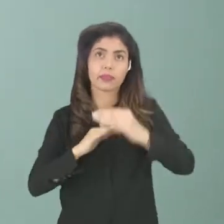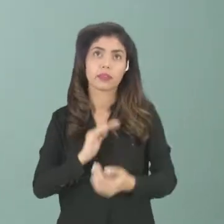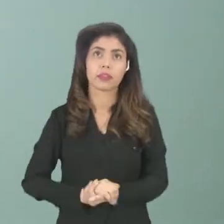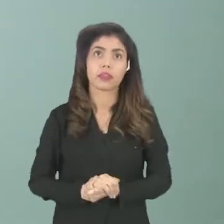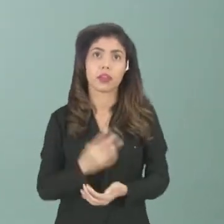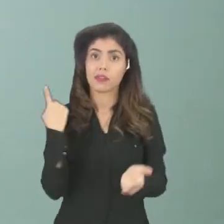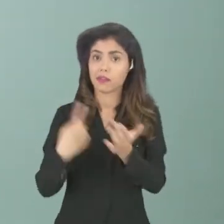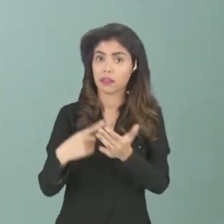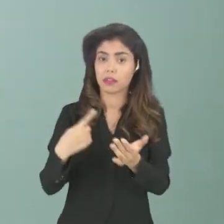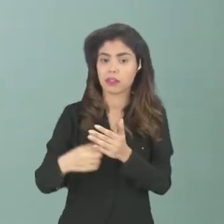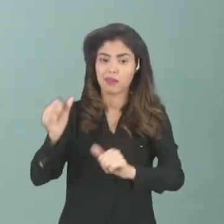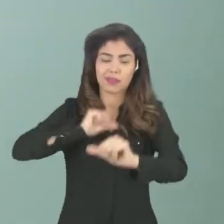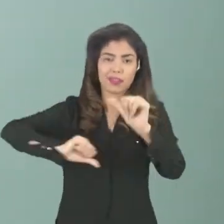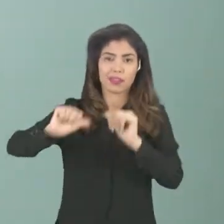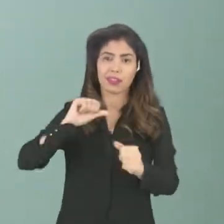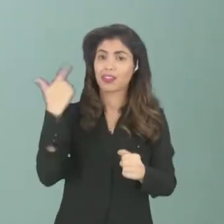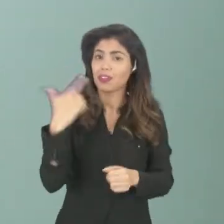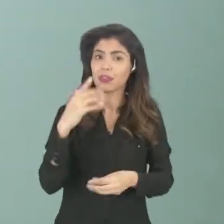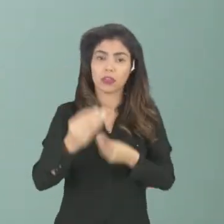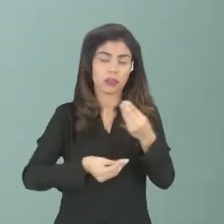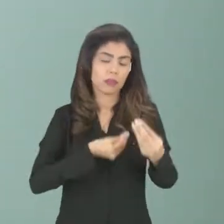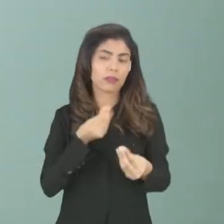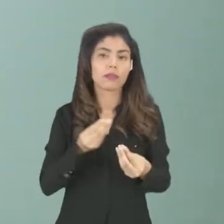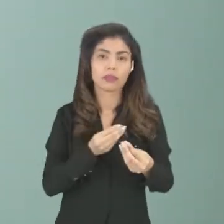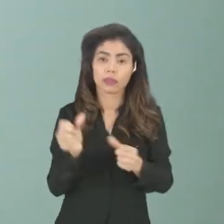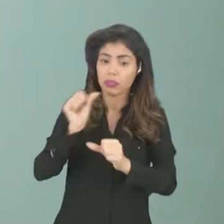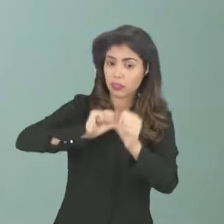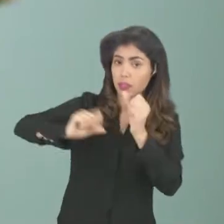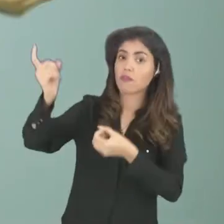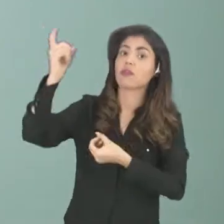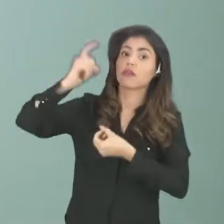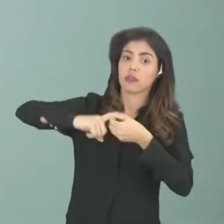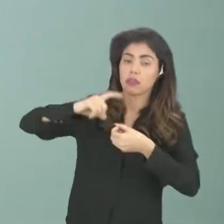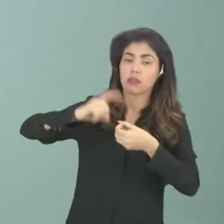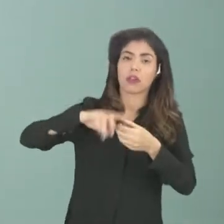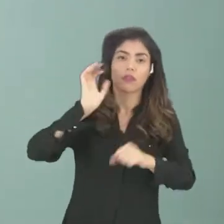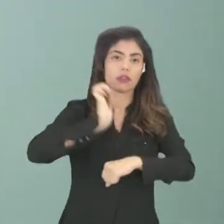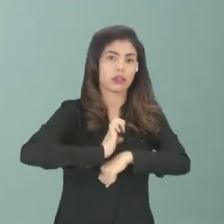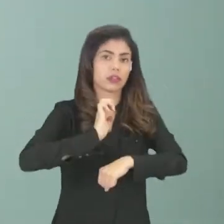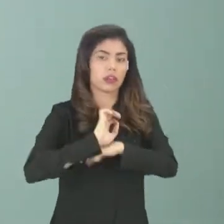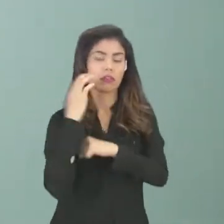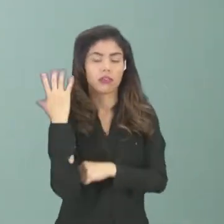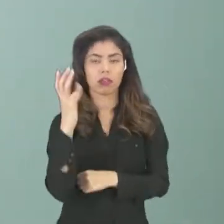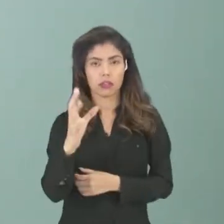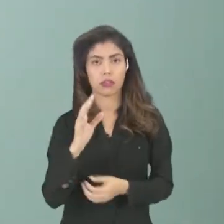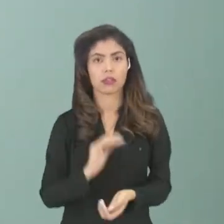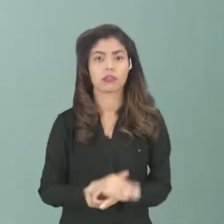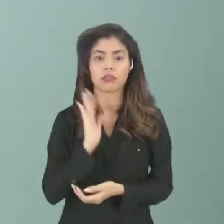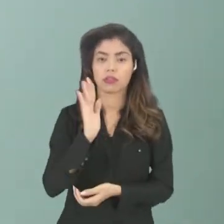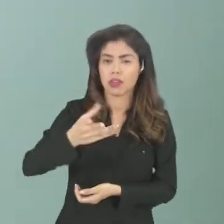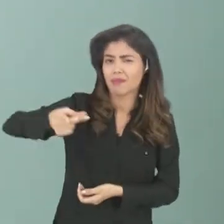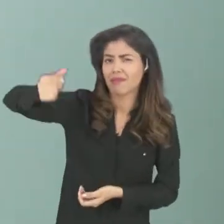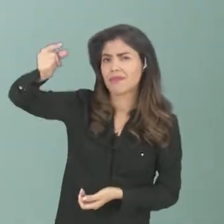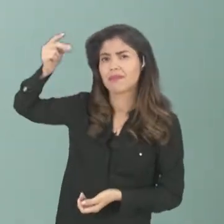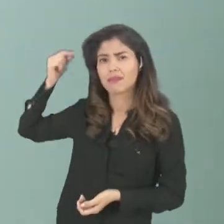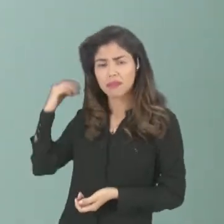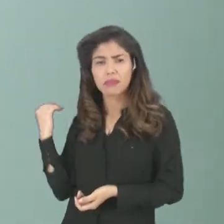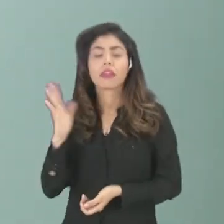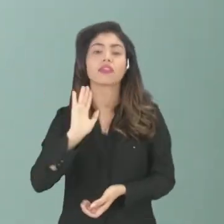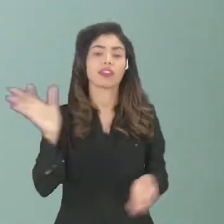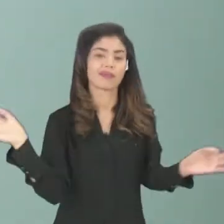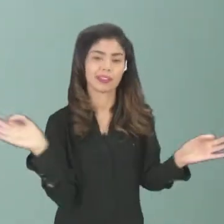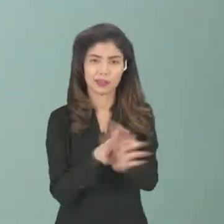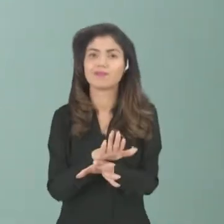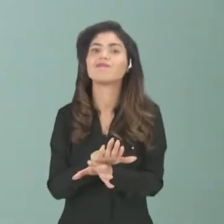isso é uma condição irreversível, nós não podemos mais voltar ao estado de natureza, isso foi uma idade de ouro que